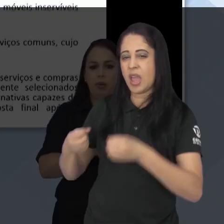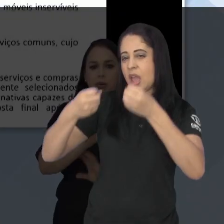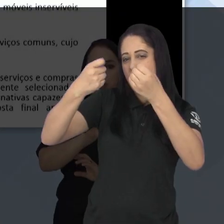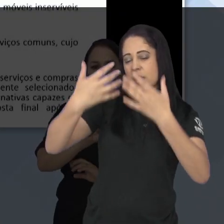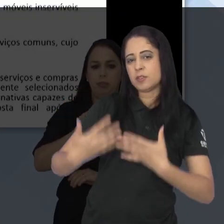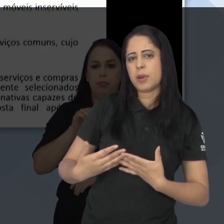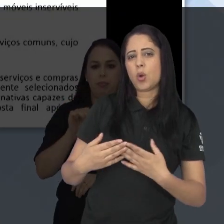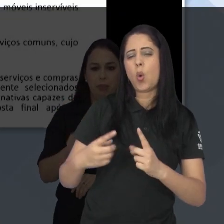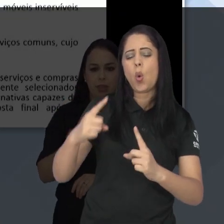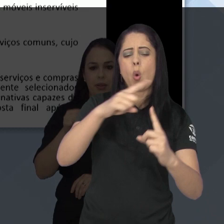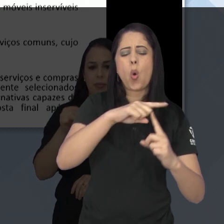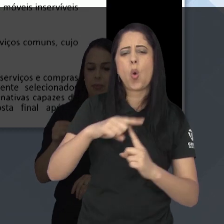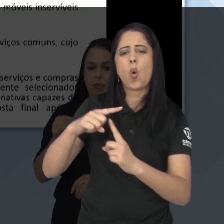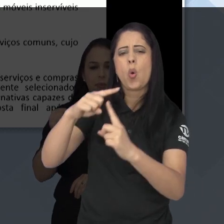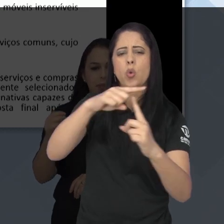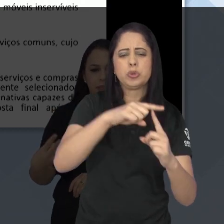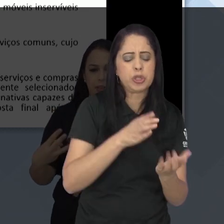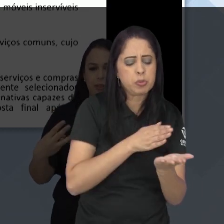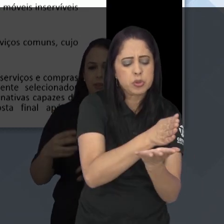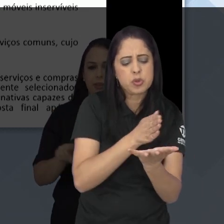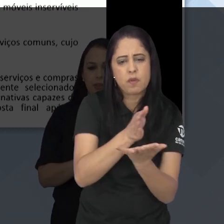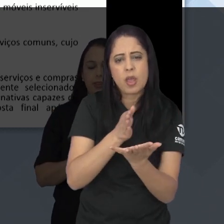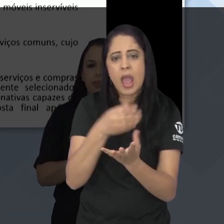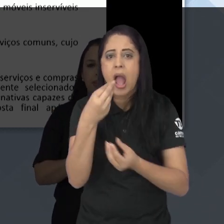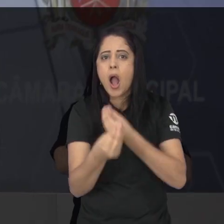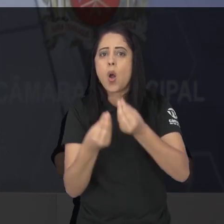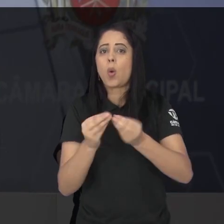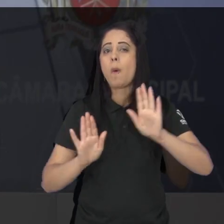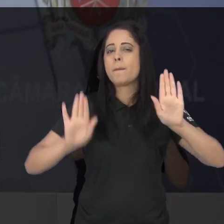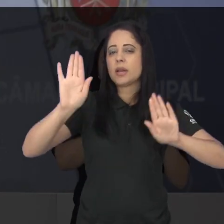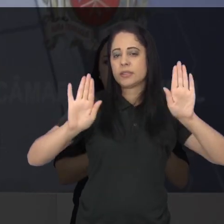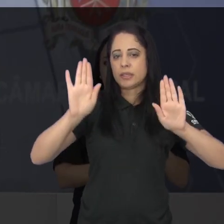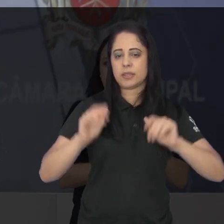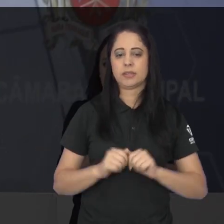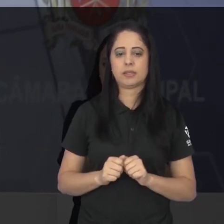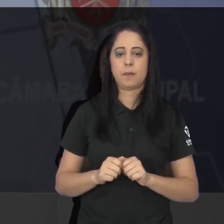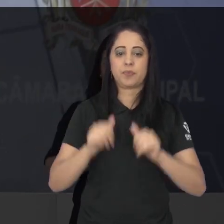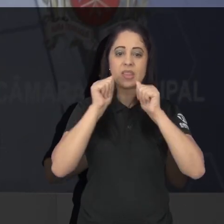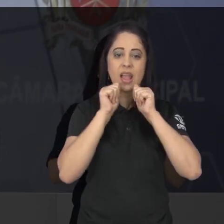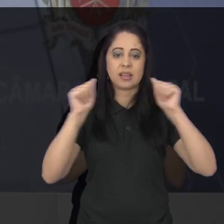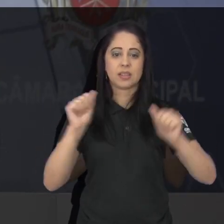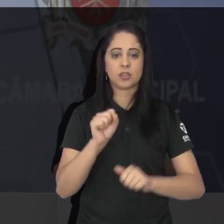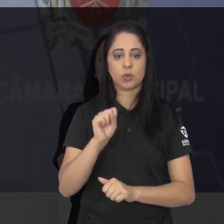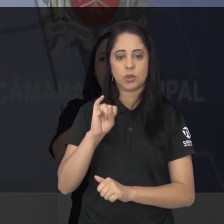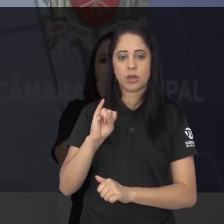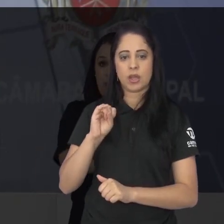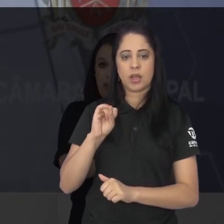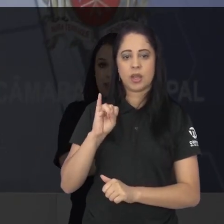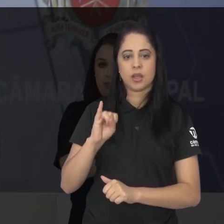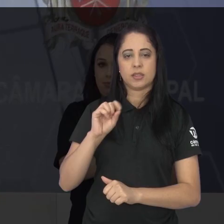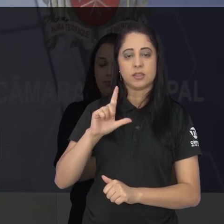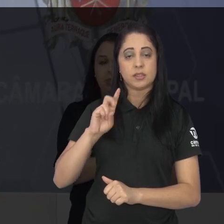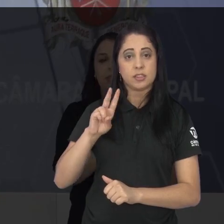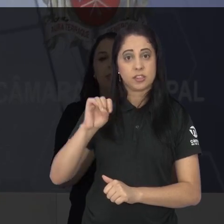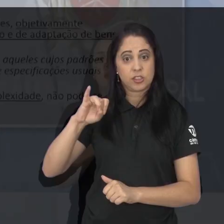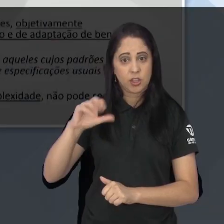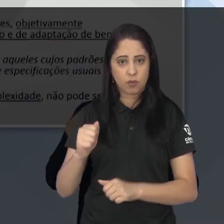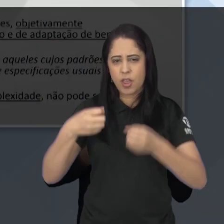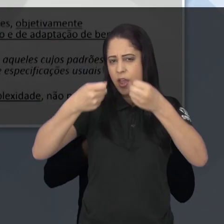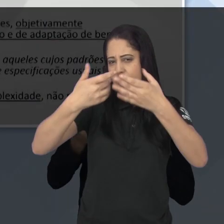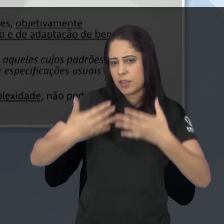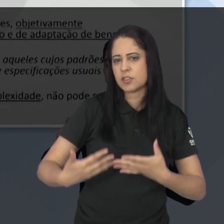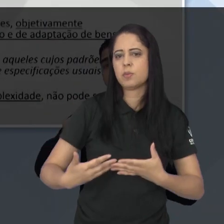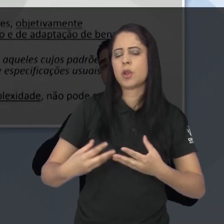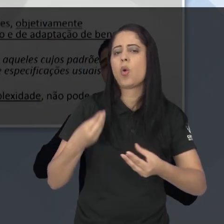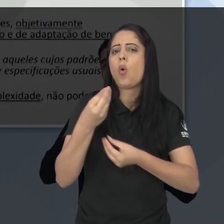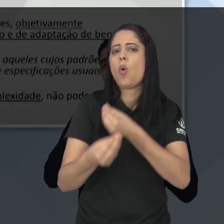Jardim falou sobre os tipos de modalidades de licitação. A palestra ministrada pela assessora técnica Silvia Maria Ascensão